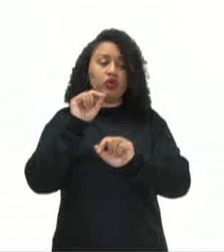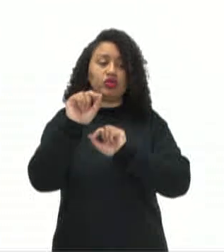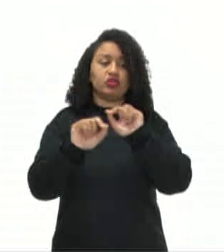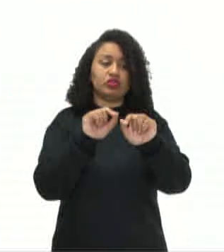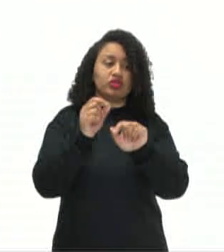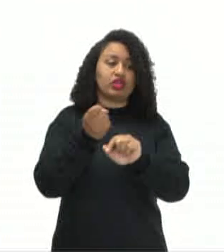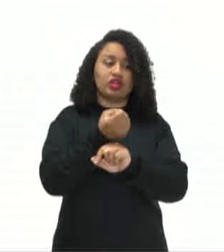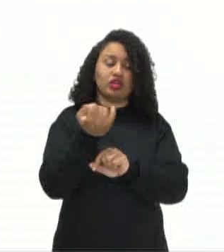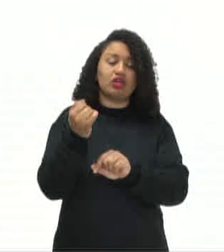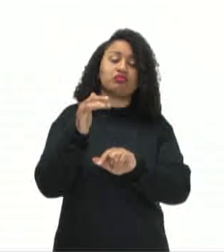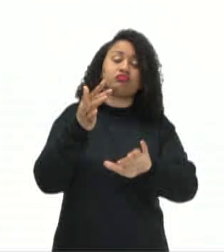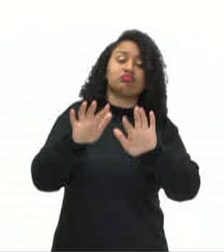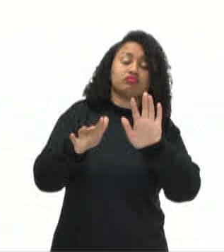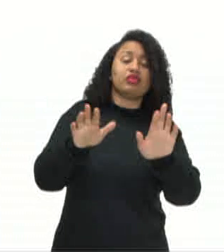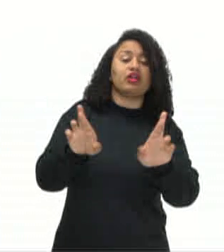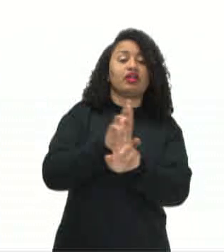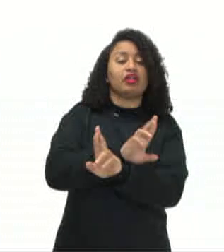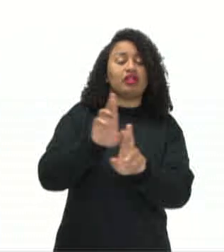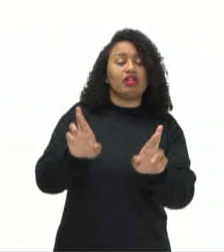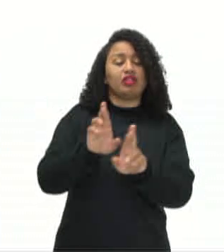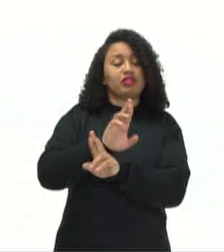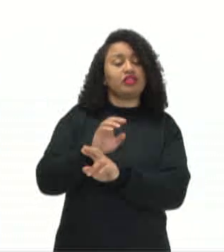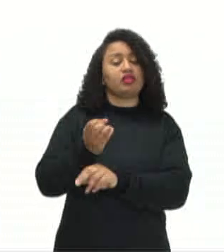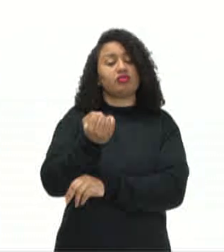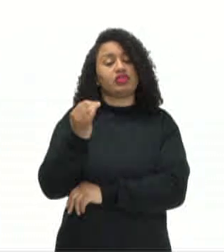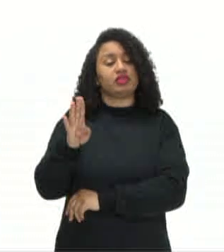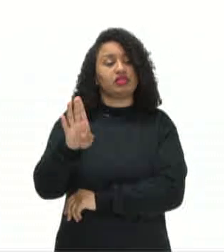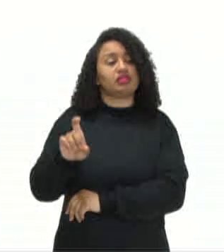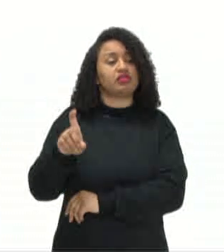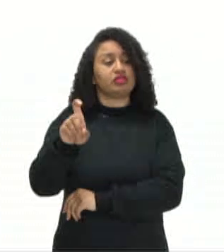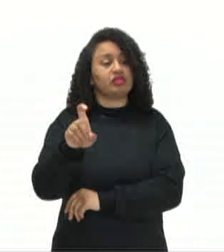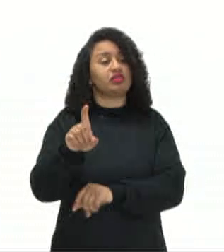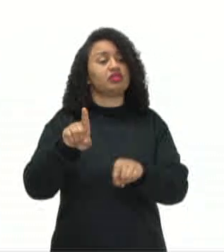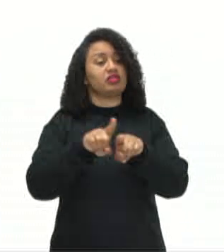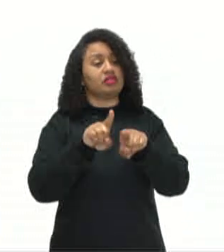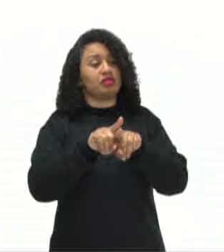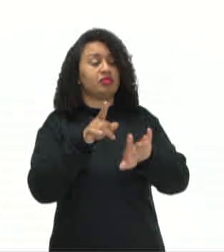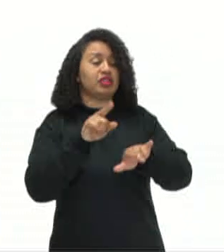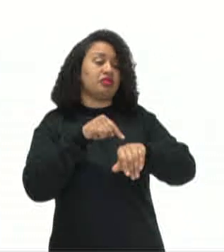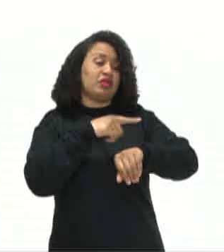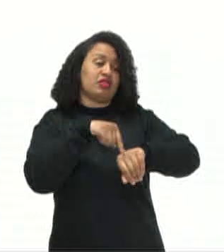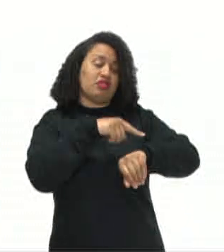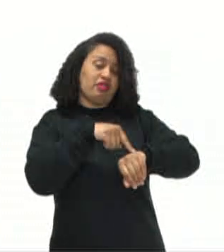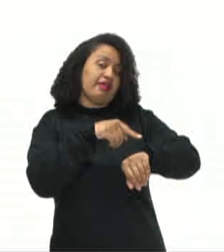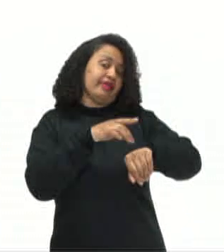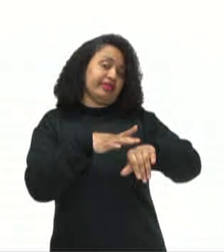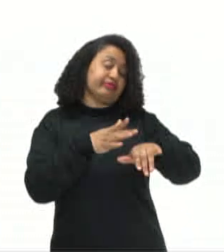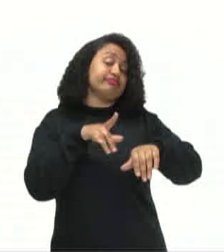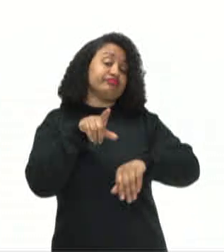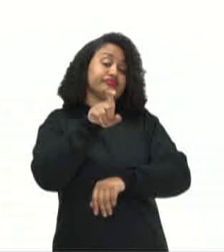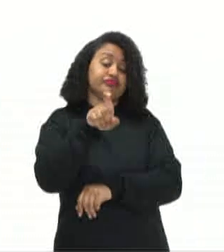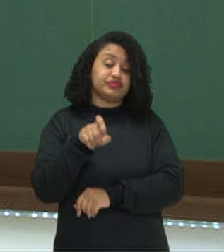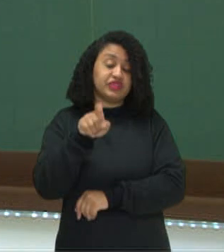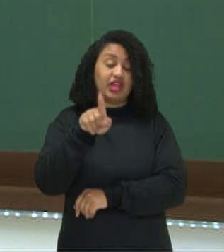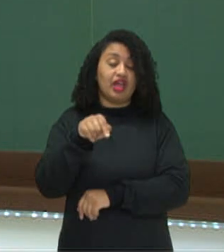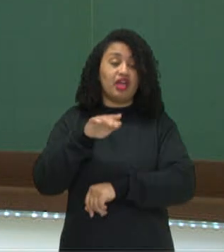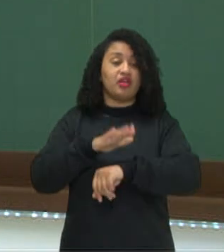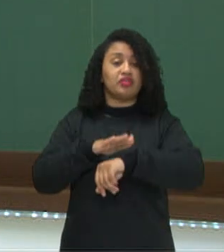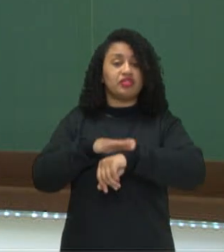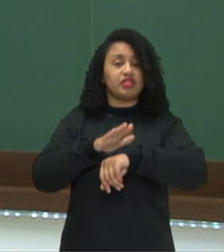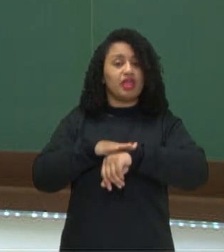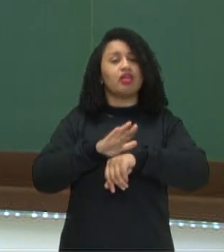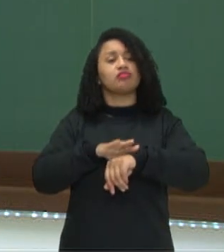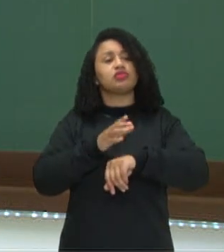a proporção entre a quantidade de bactérias em horas consecutivas. E x é o tempo